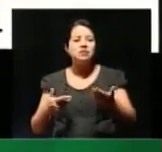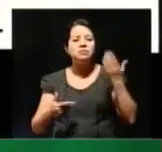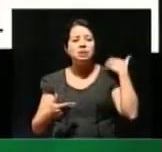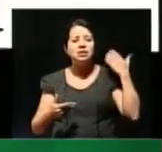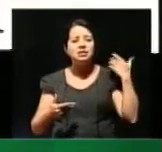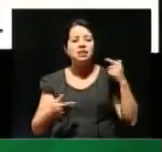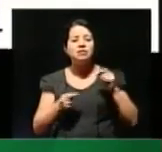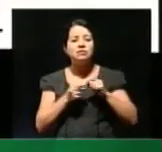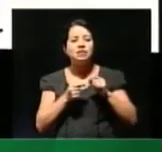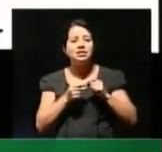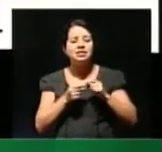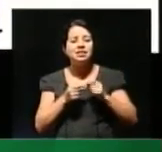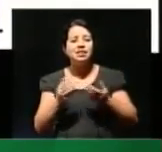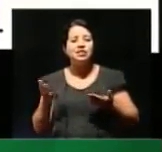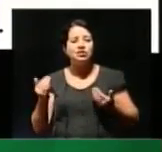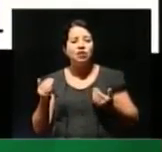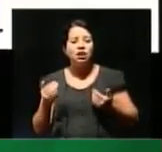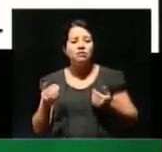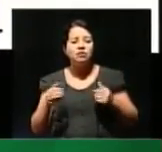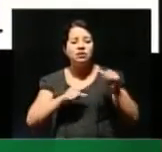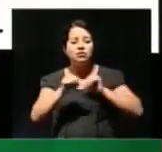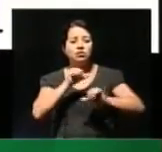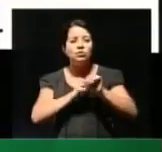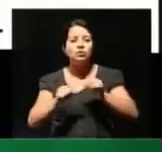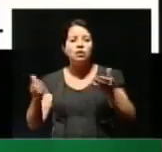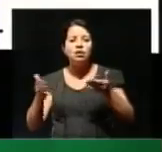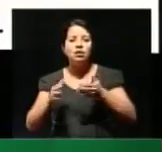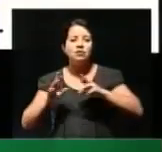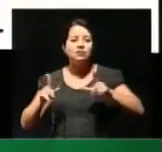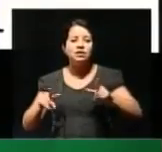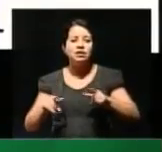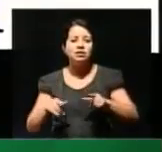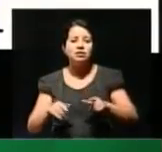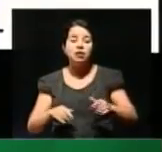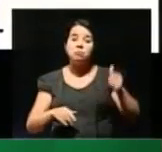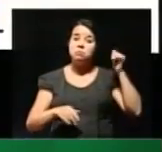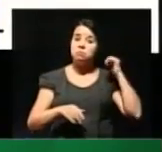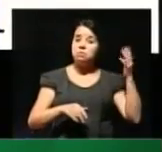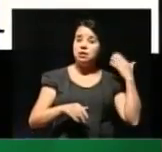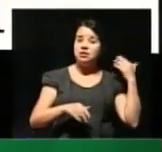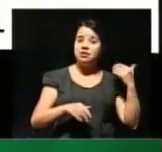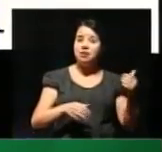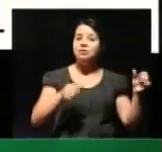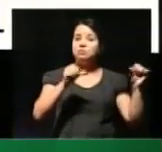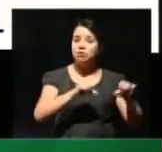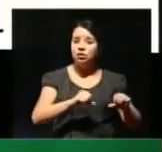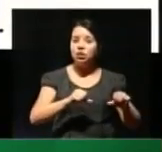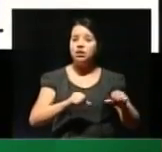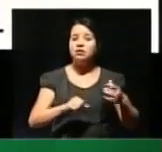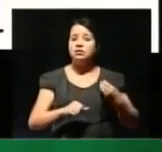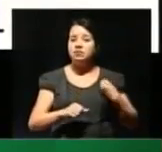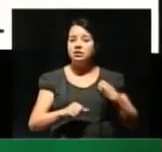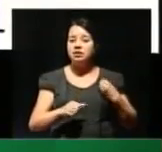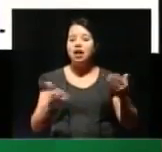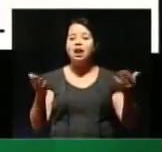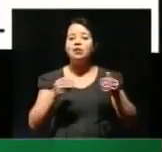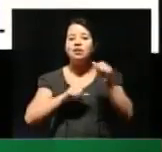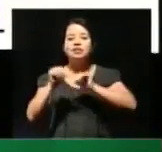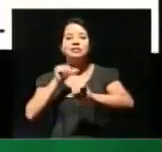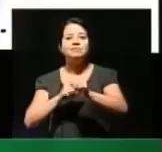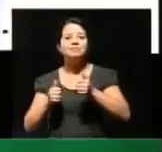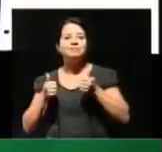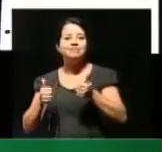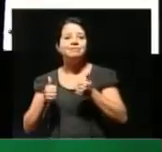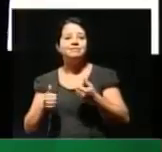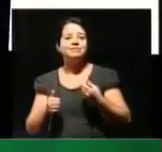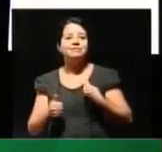mais saudáveis, a gente não faz agora. Ou, quem sabe, a gente faz coisas mais saudáveis agora, porque a gente começa a se preocupar. Alguns de nós aqui, não todos,